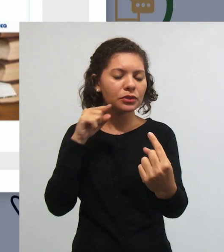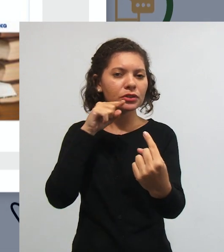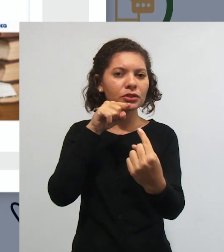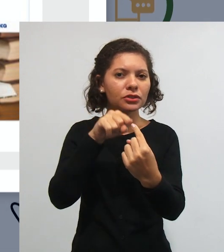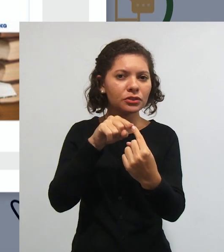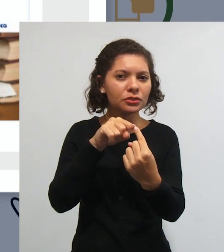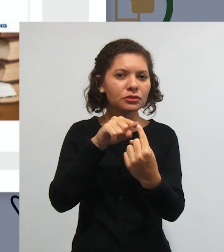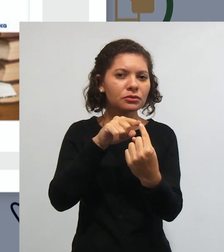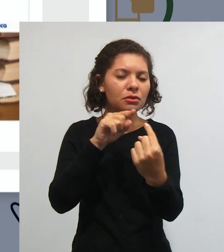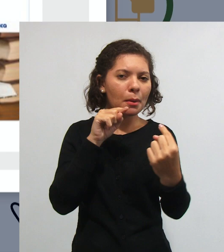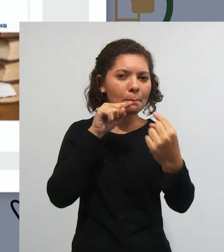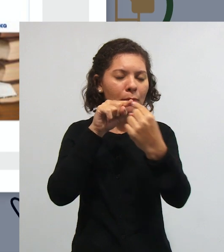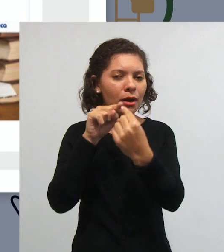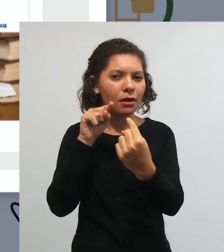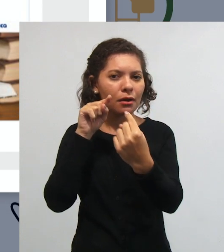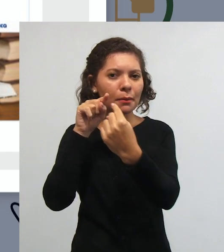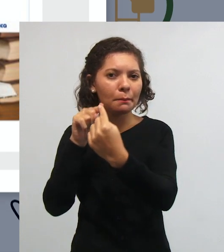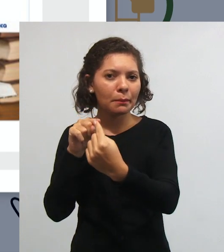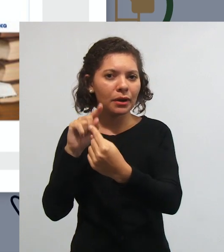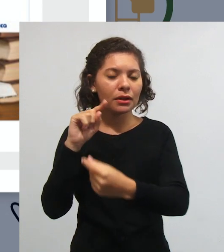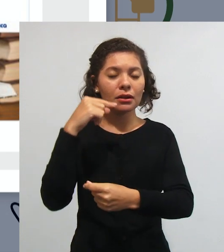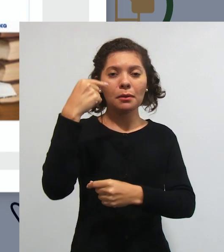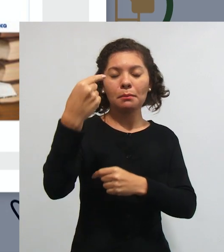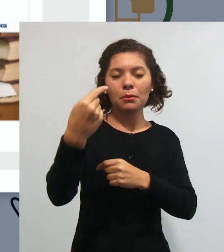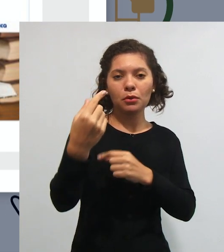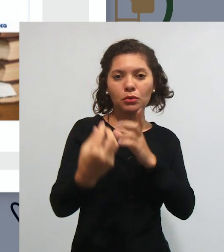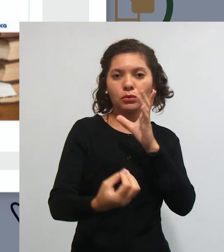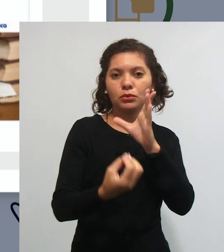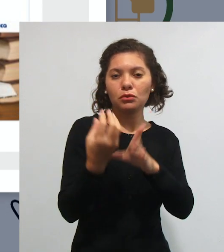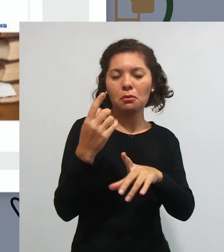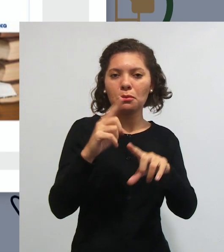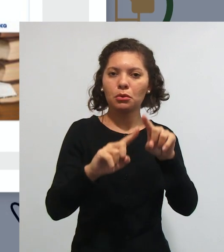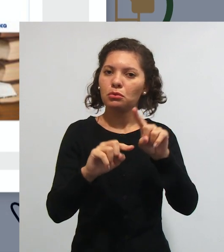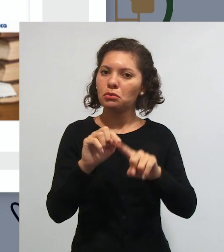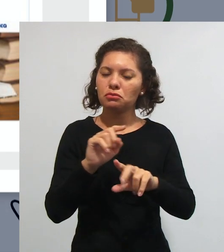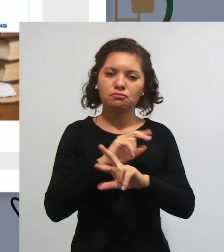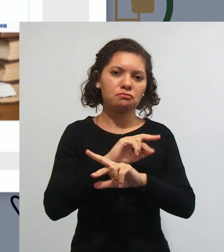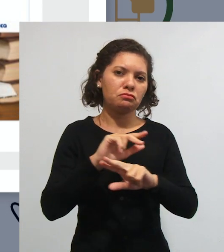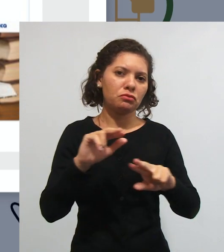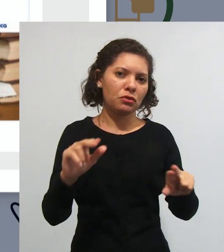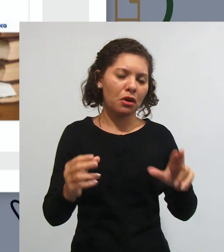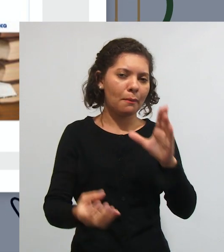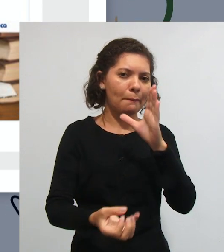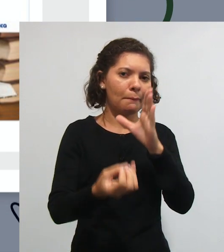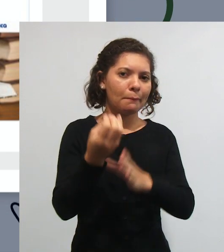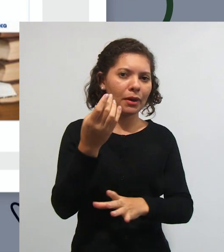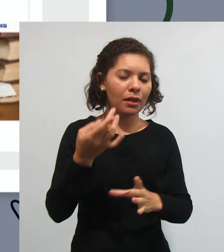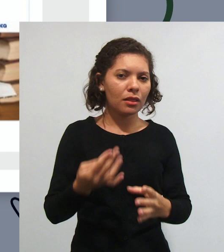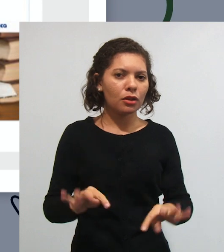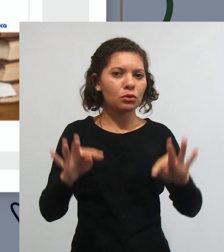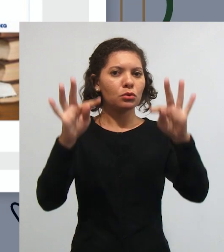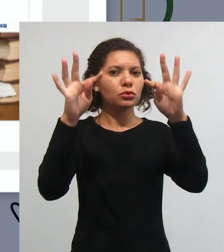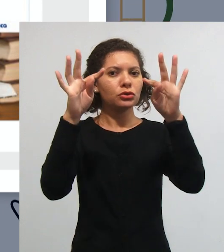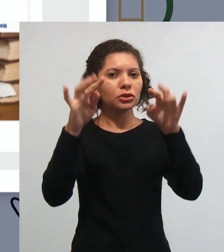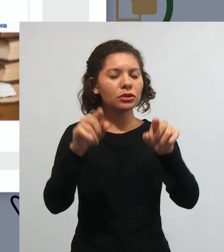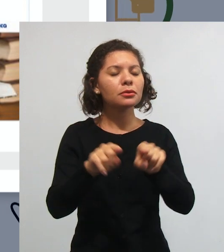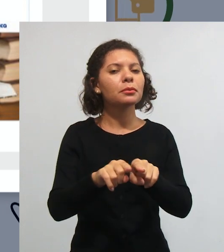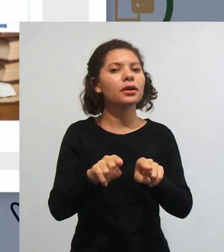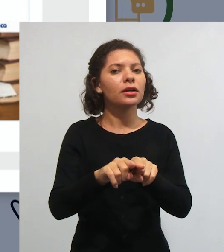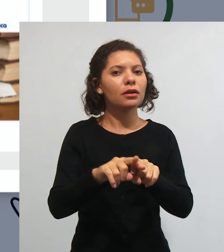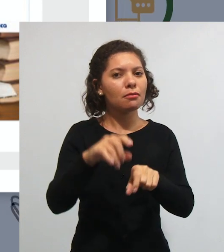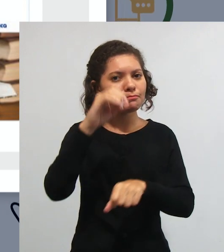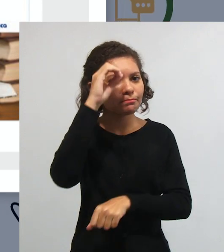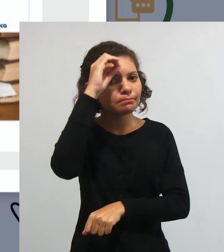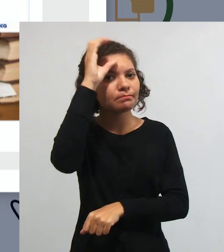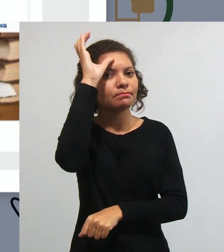em produtos, processos e patentes, de forma a gerar novas tecnologias e conhecimentos. Portanto, eu tenho